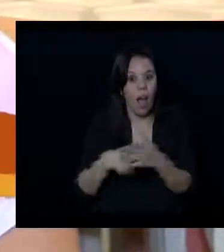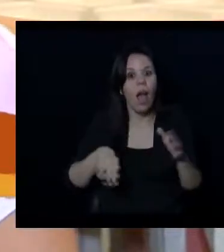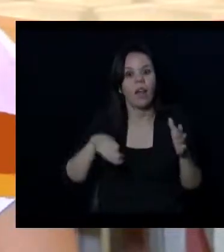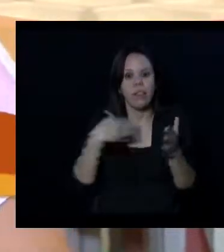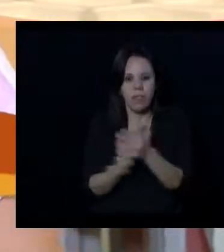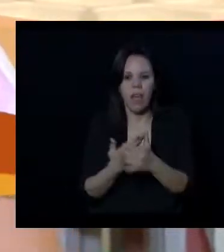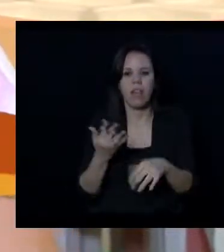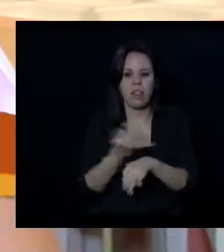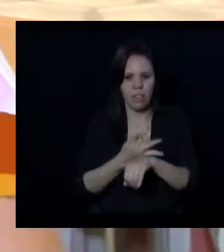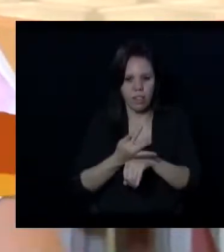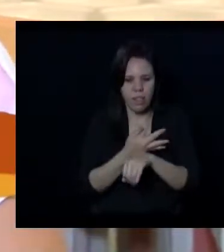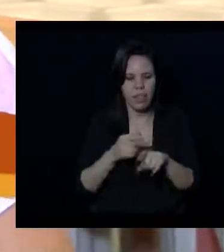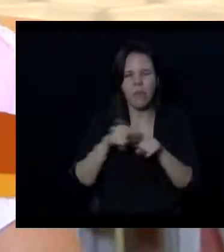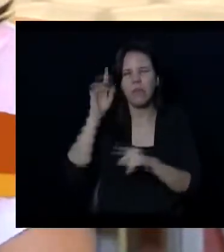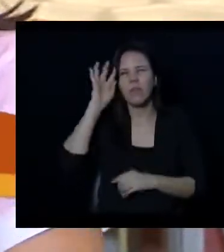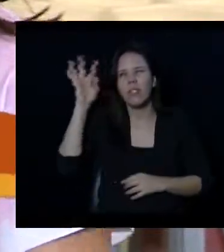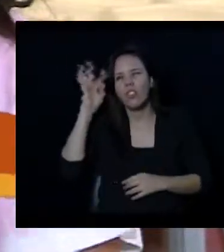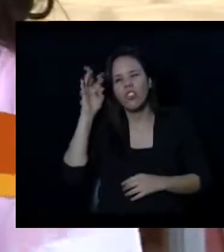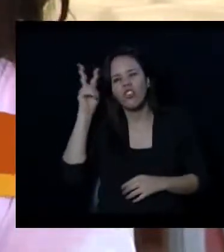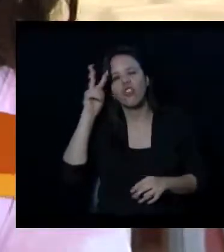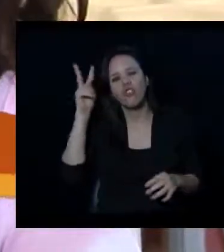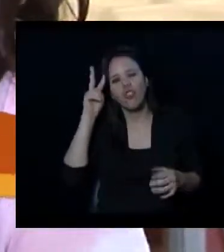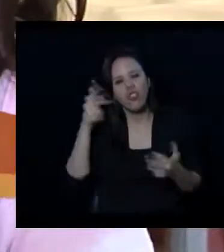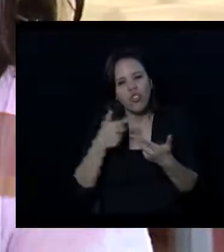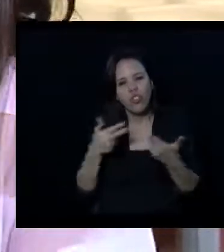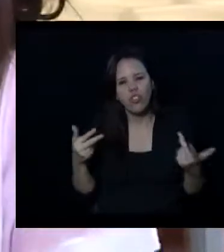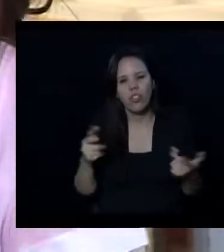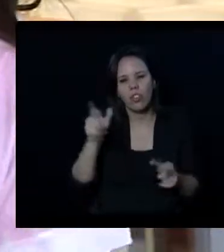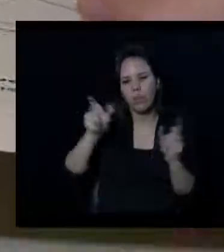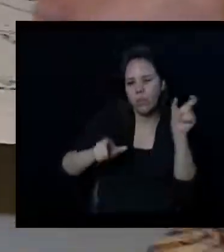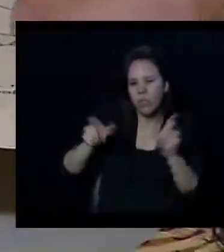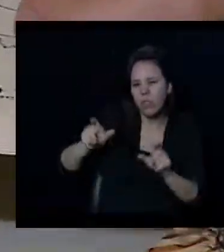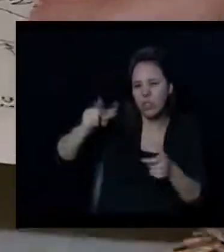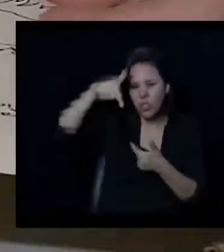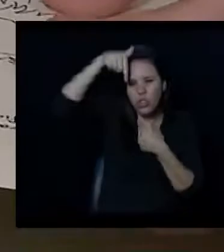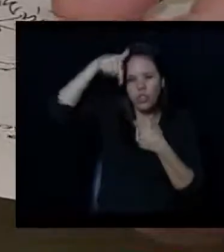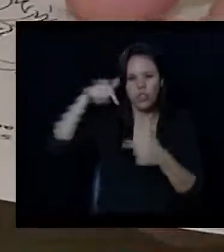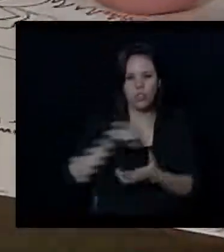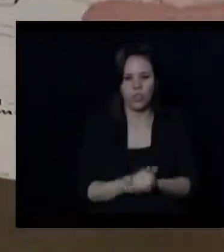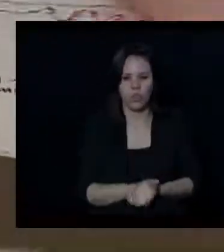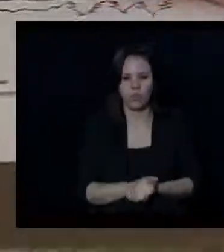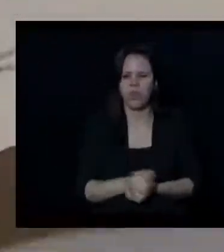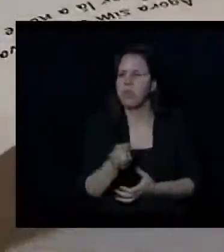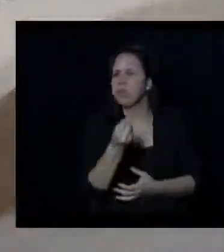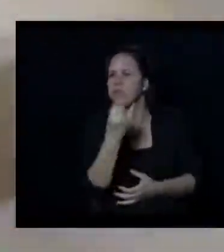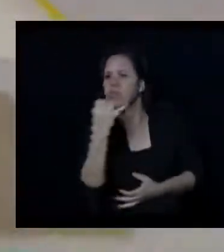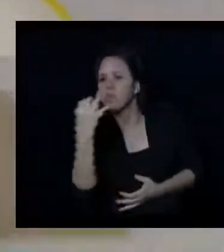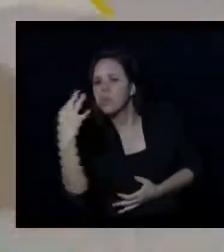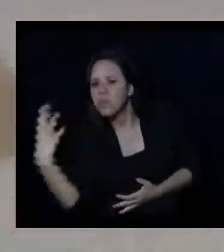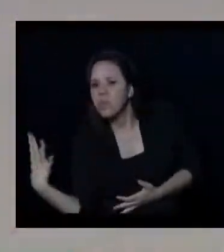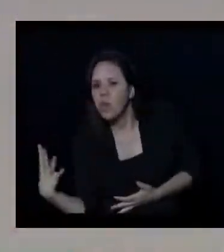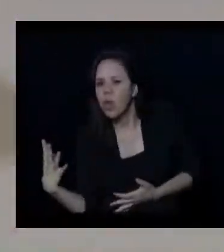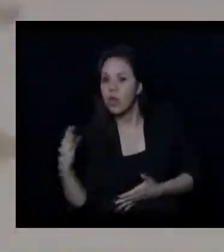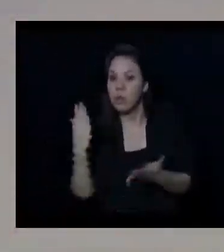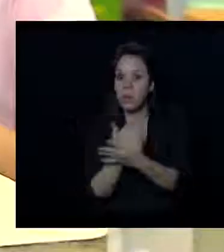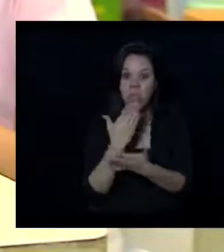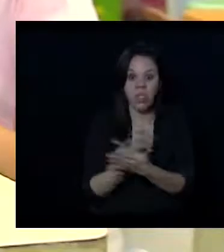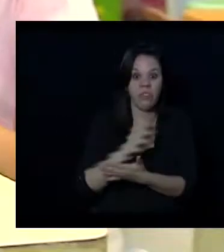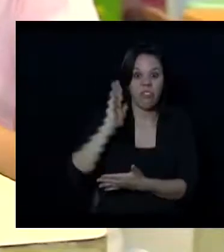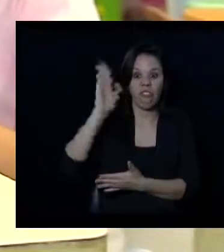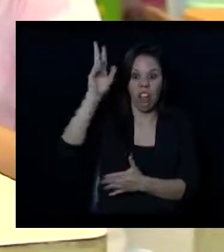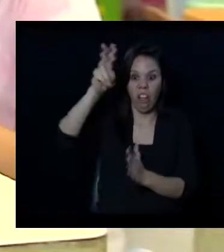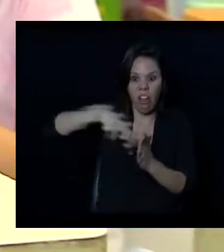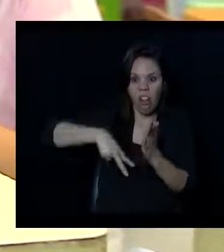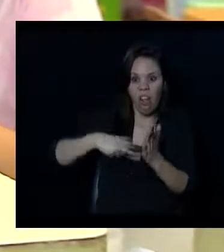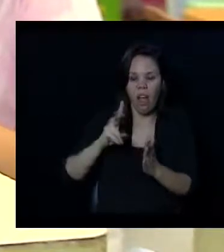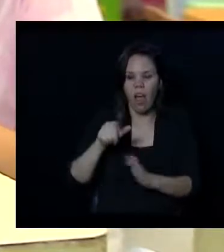porque eu imagino a história, assim, os personagens. Ela já perdeu as contas de quantos livros leu. Só que